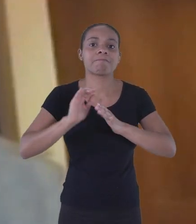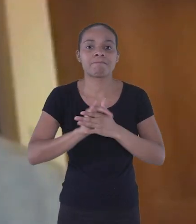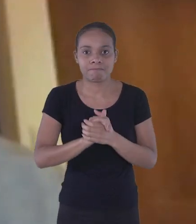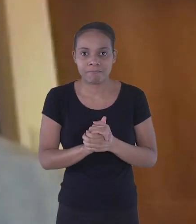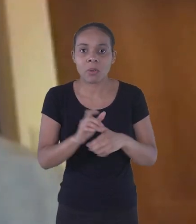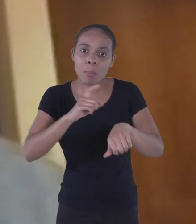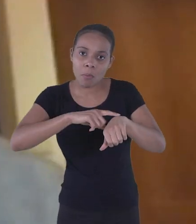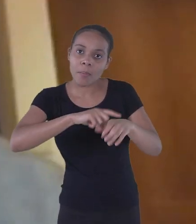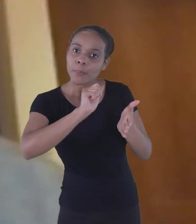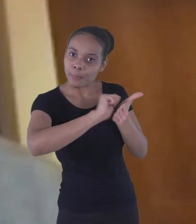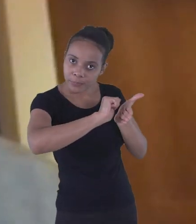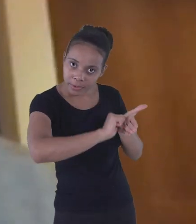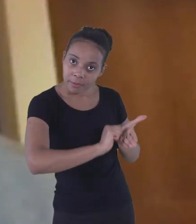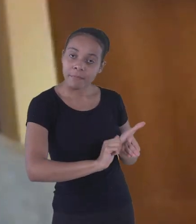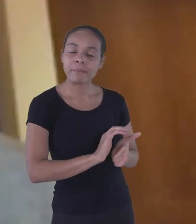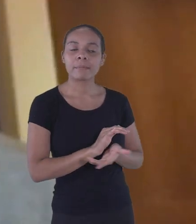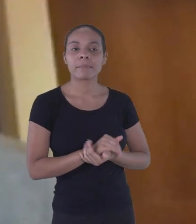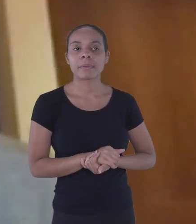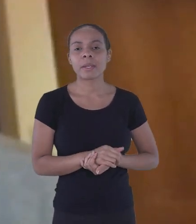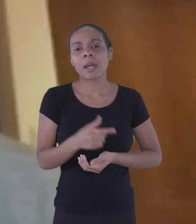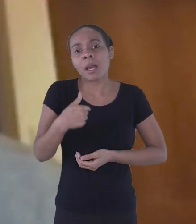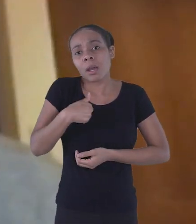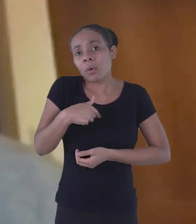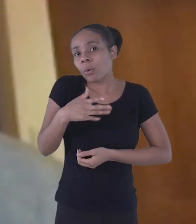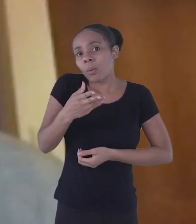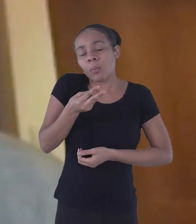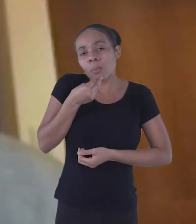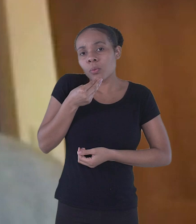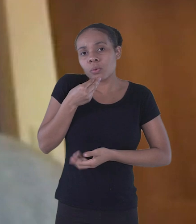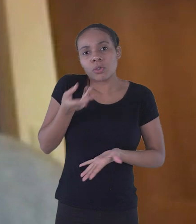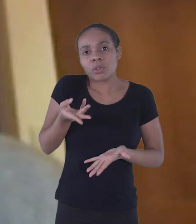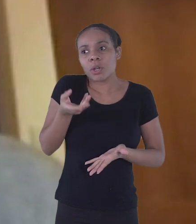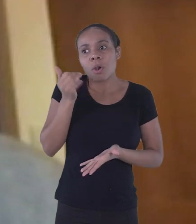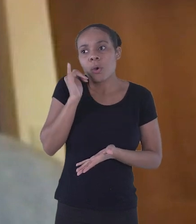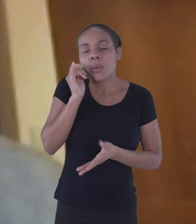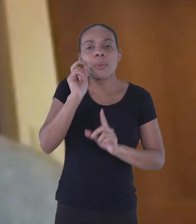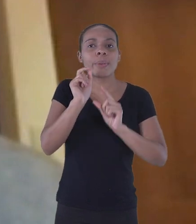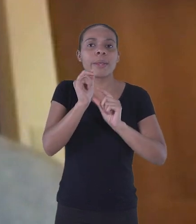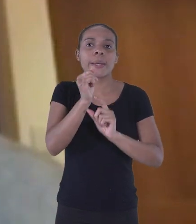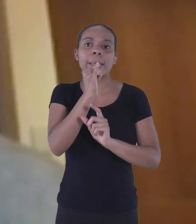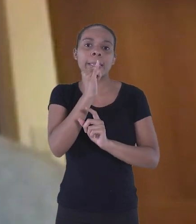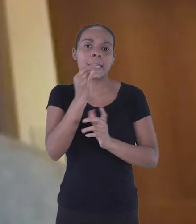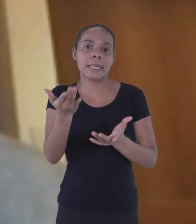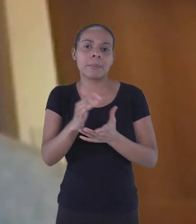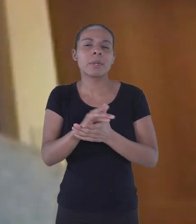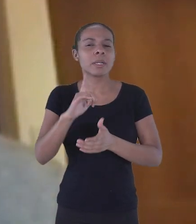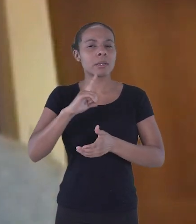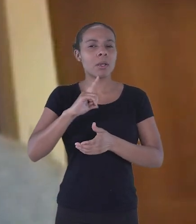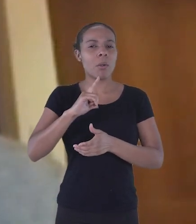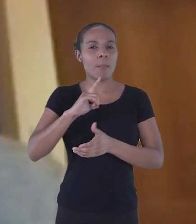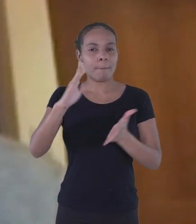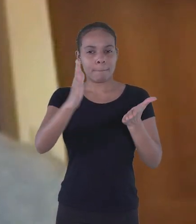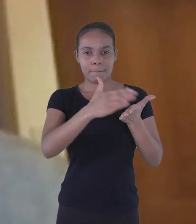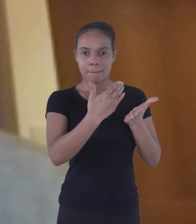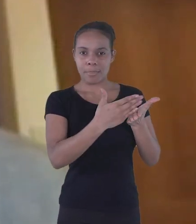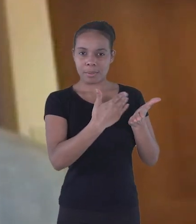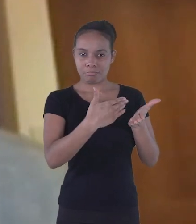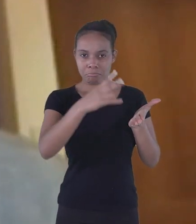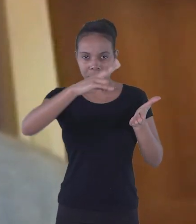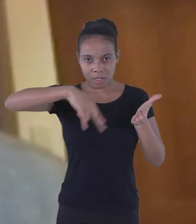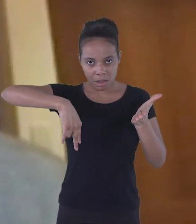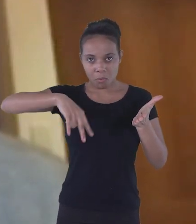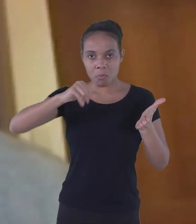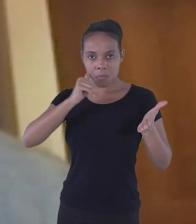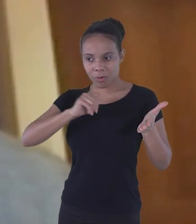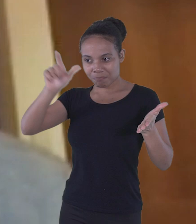Eu poderia não ter contado. Havia uma crítica de uma leitora muito qualificada de que eu